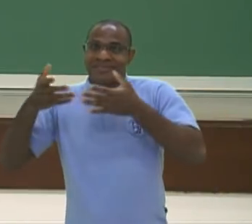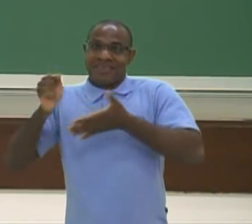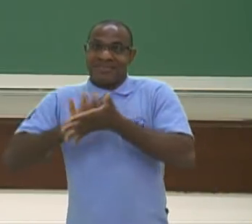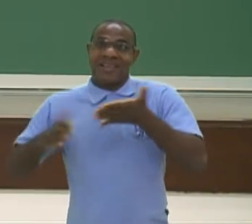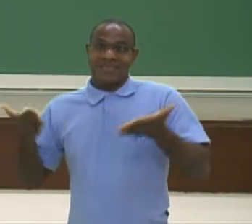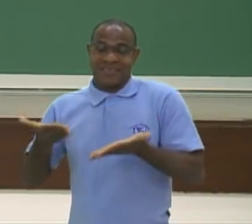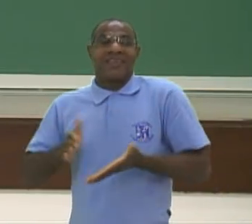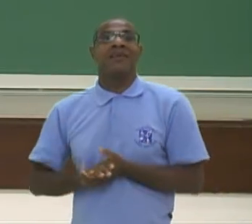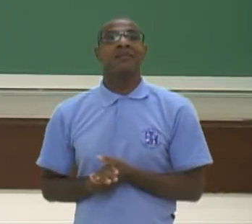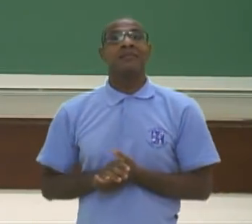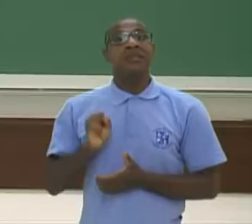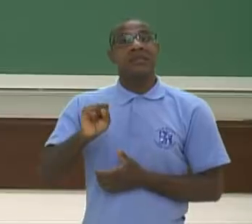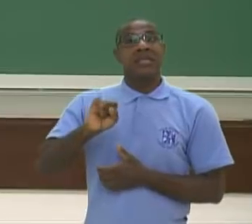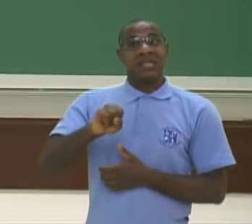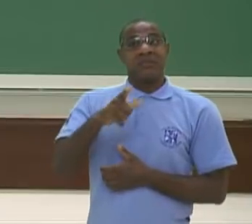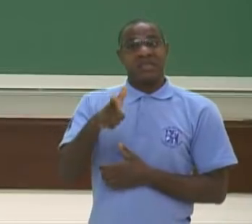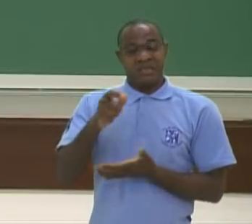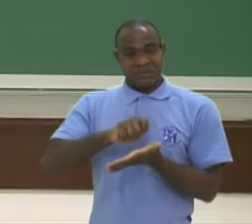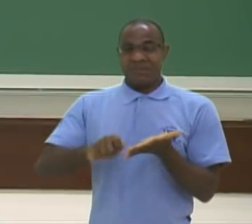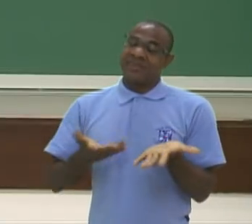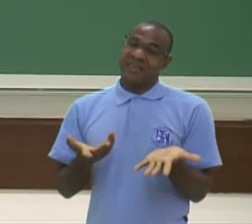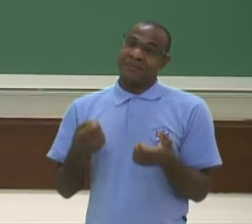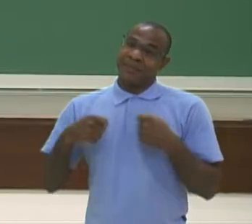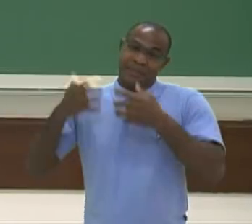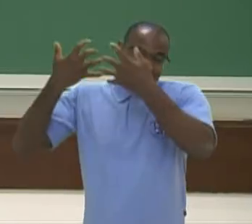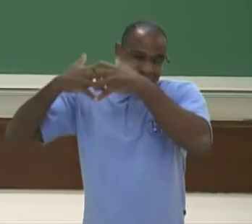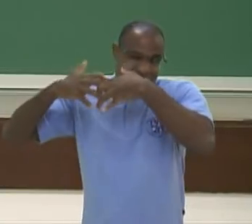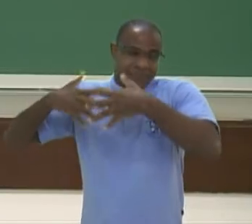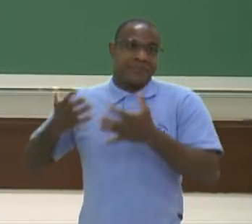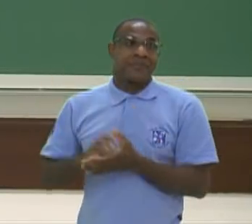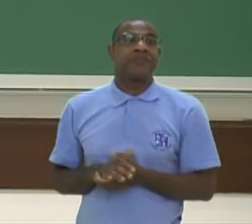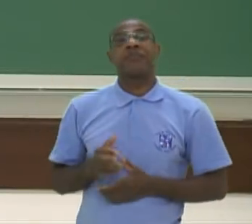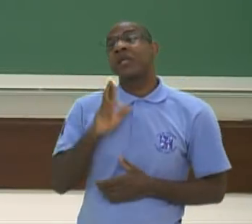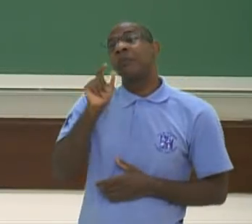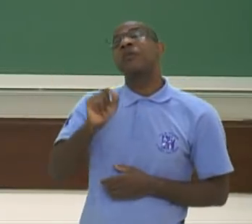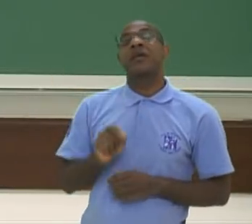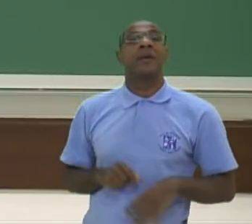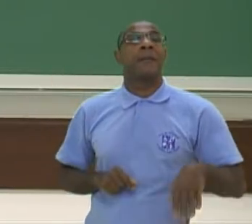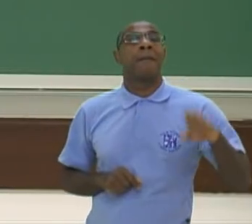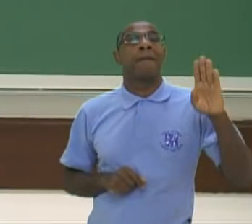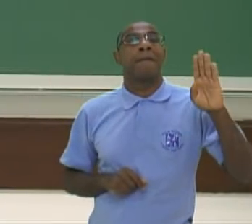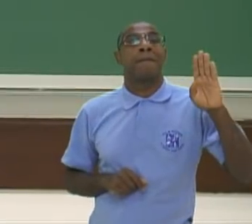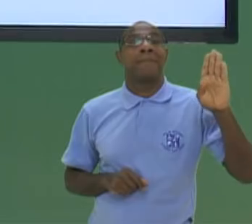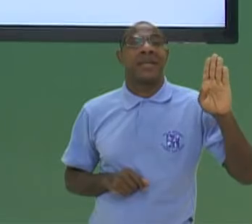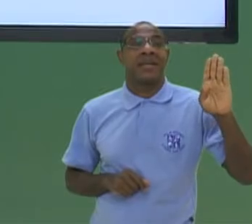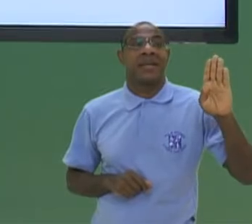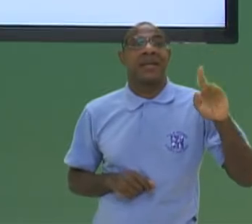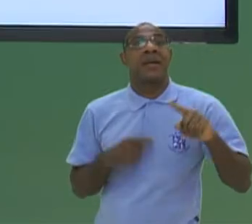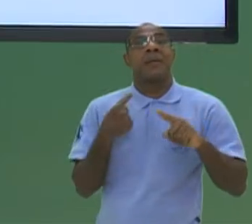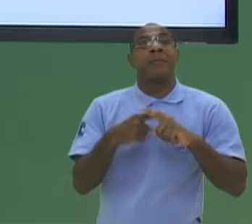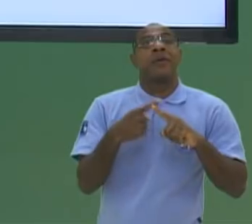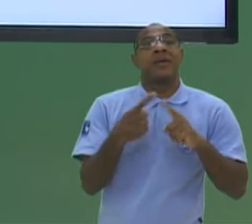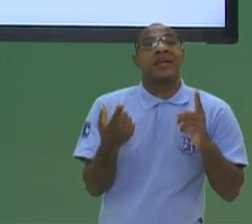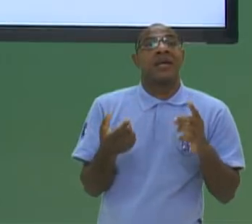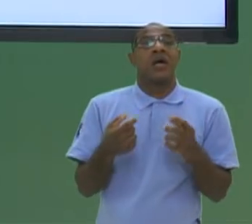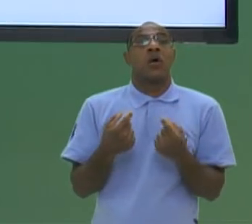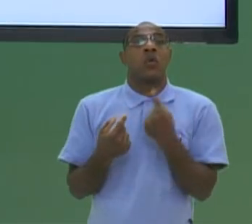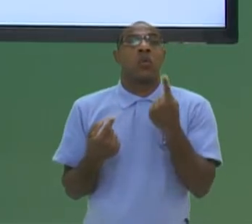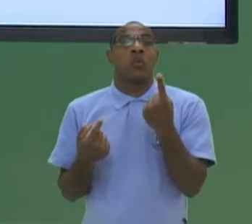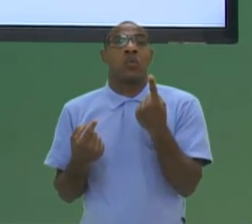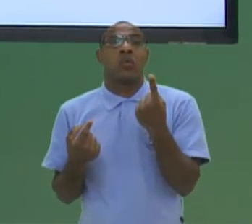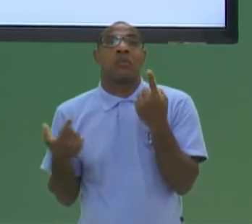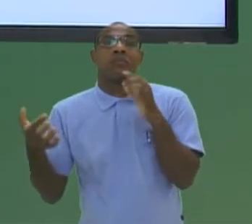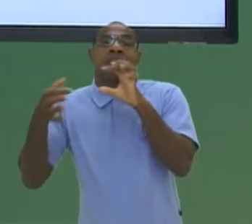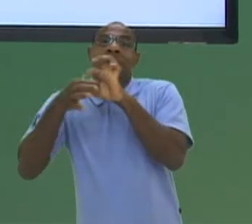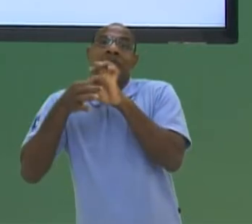resposta certa para esse exercício é a letra B. Por quê? O número 1 corresponde ao receptáculo